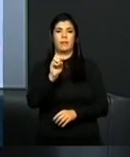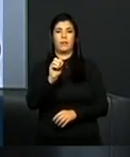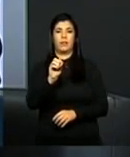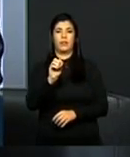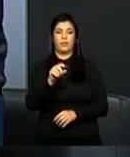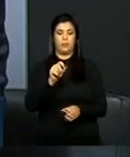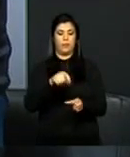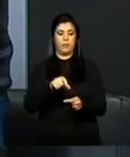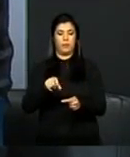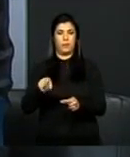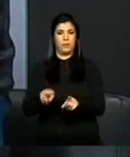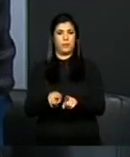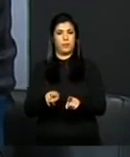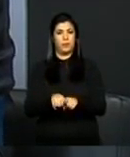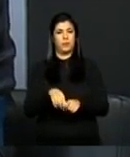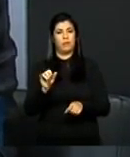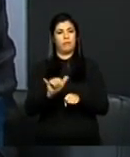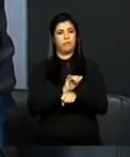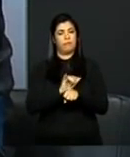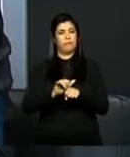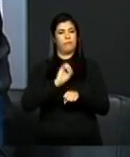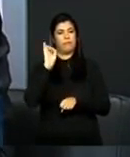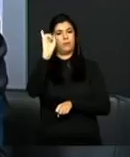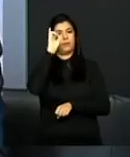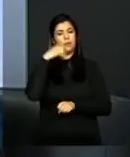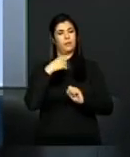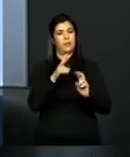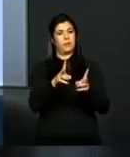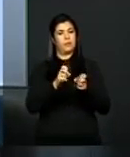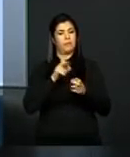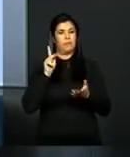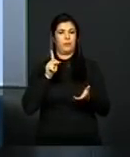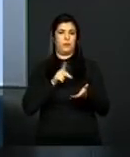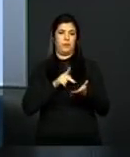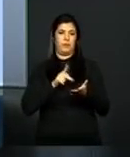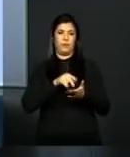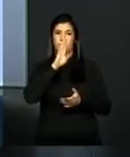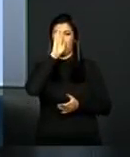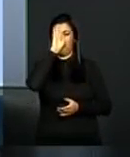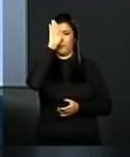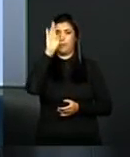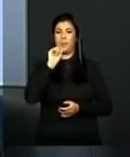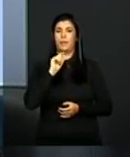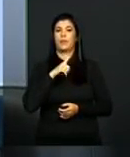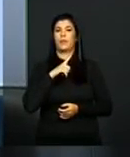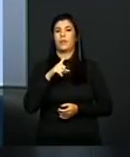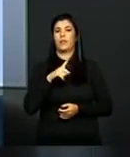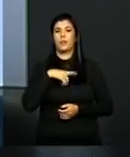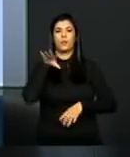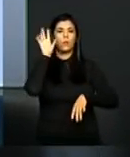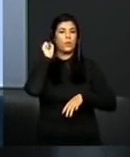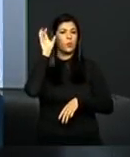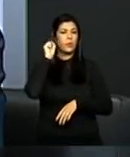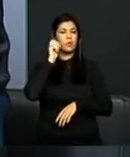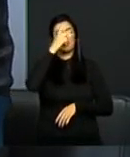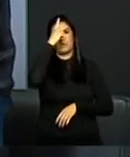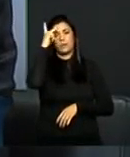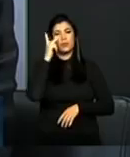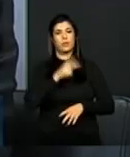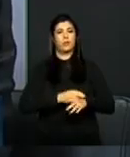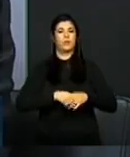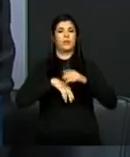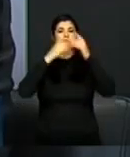na estratégia, e que a gente percebeu muito claramente, principalmente ouvindo os relatos das pessoas que foram a